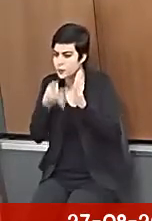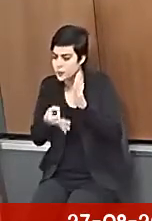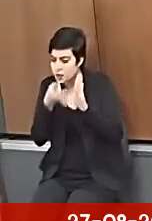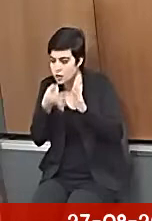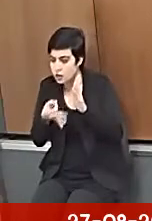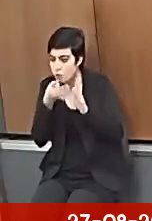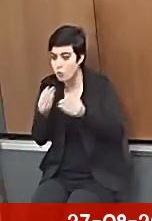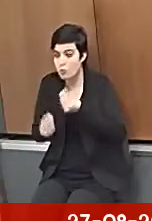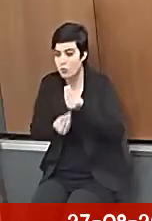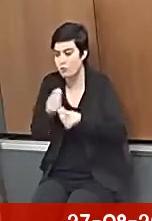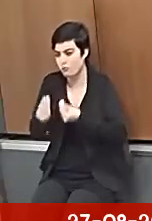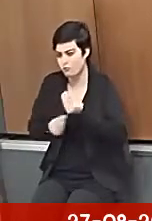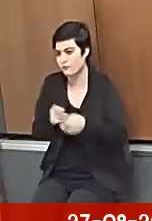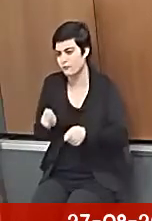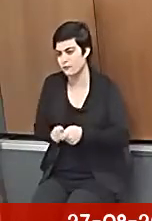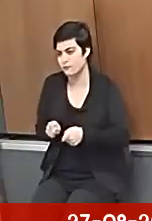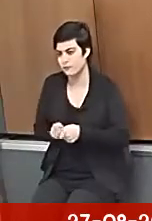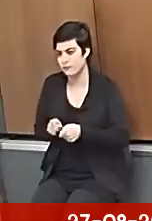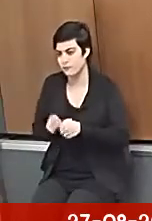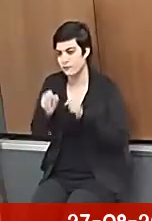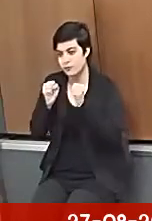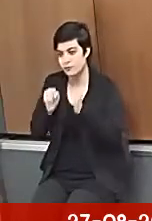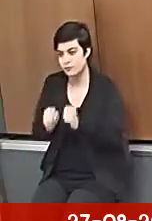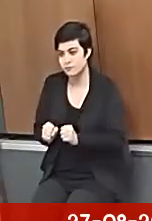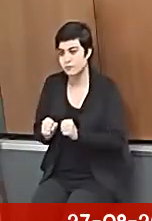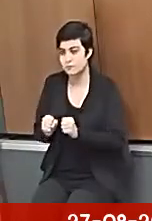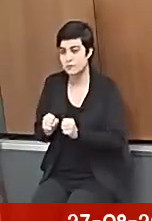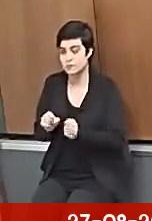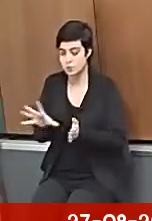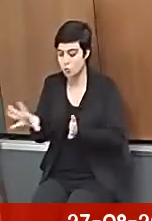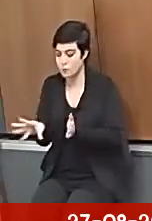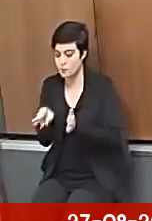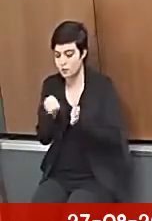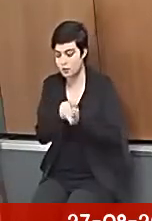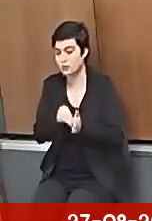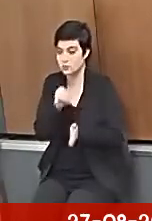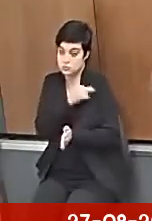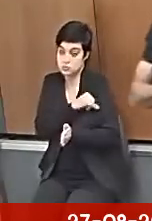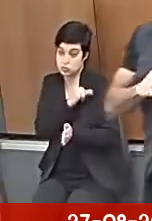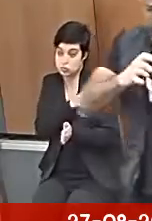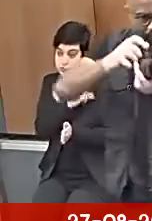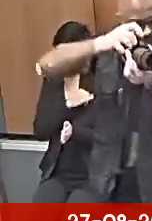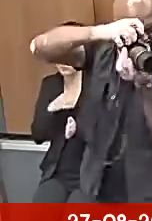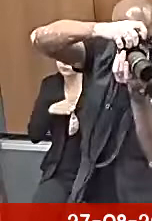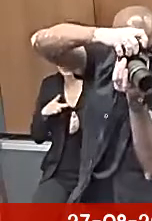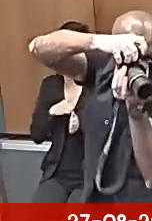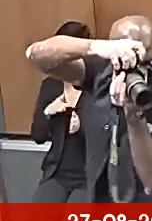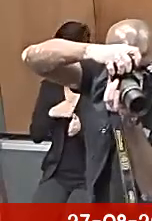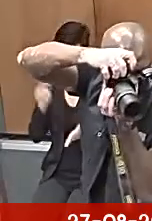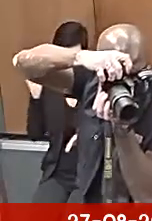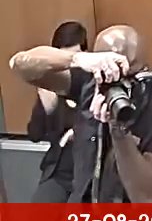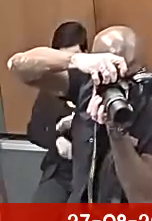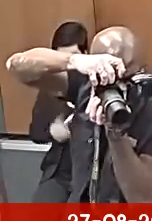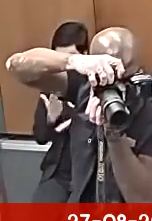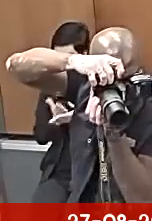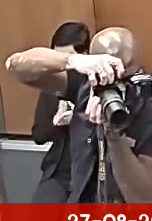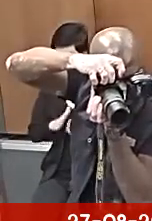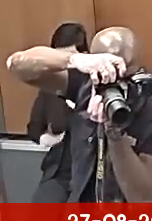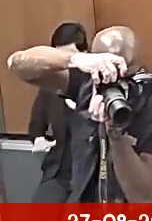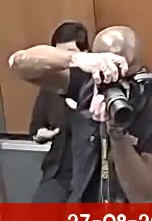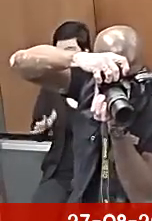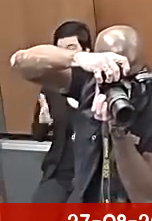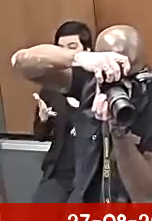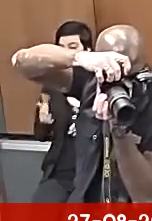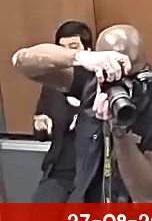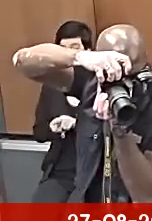seguir o o o exemplo do governo do rio de janeiro e está rompendo esse contrato de concessão com a minas arena e